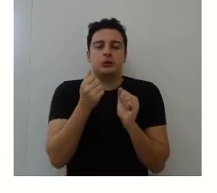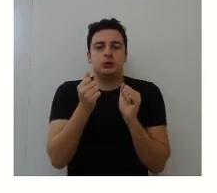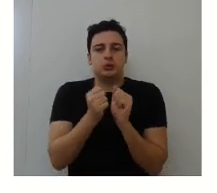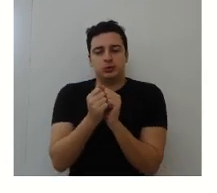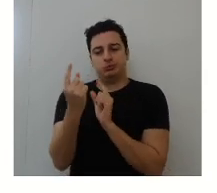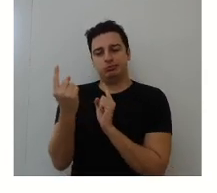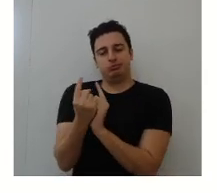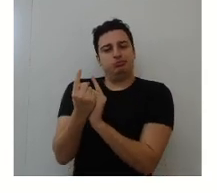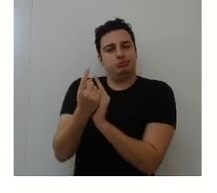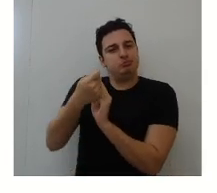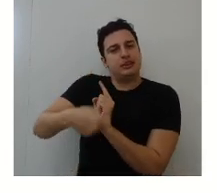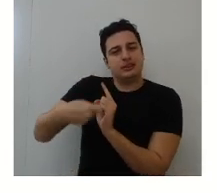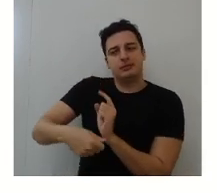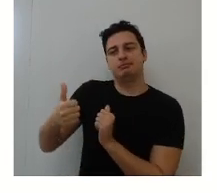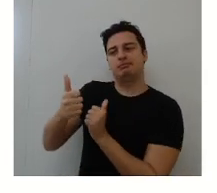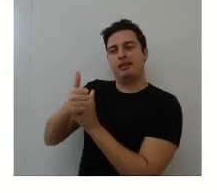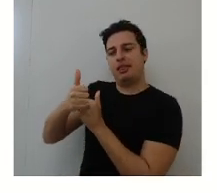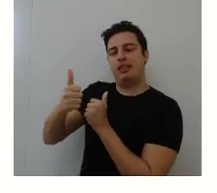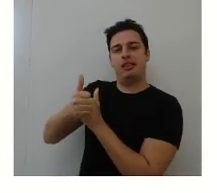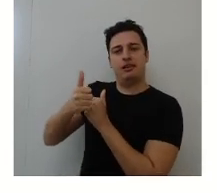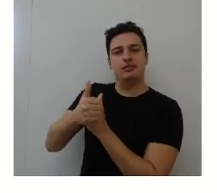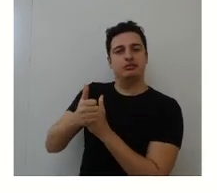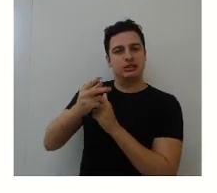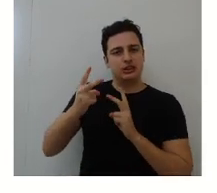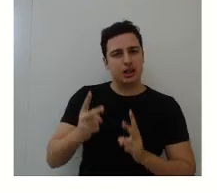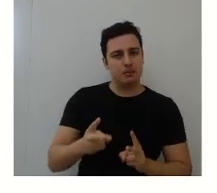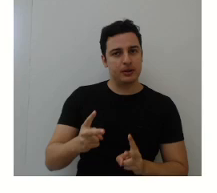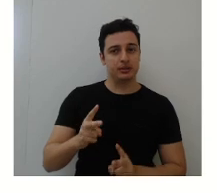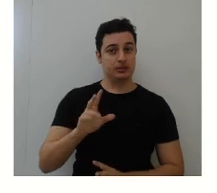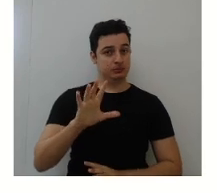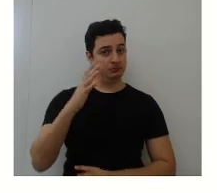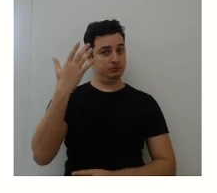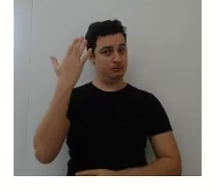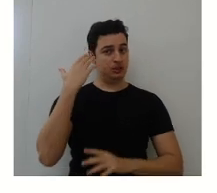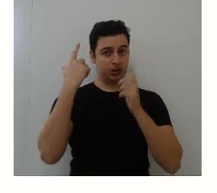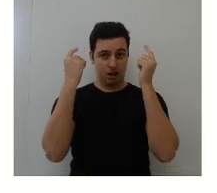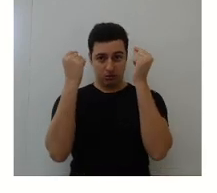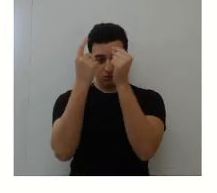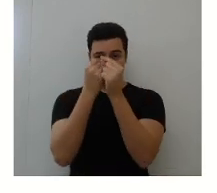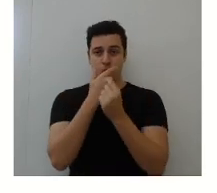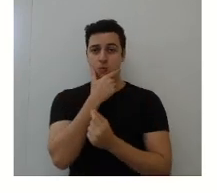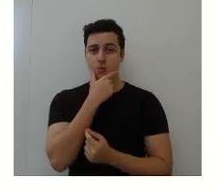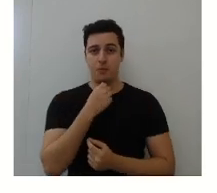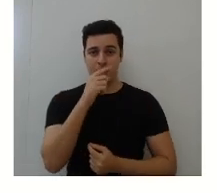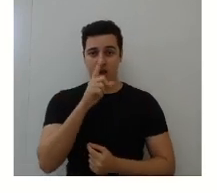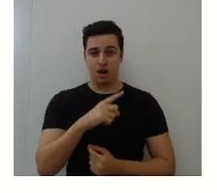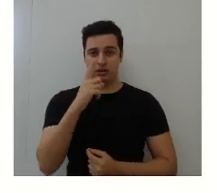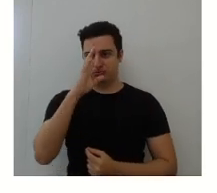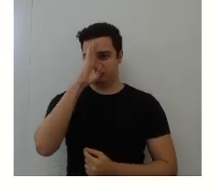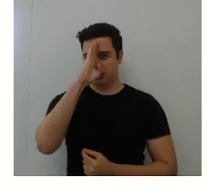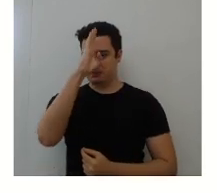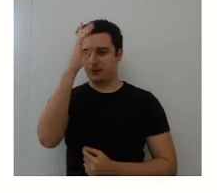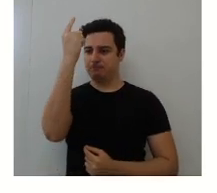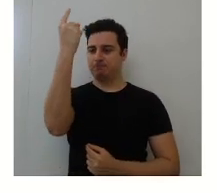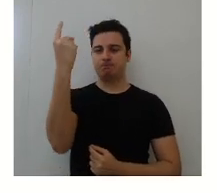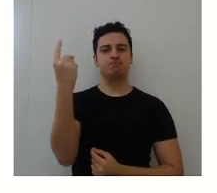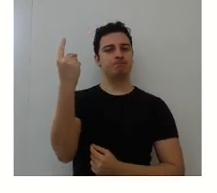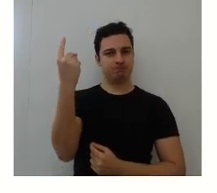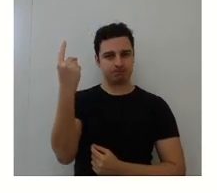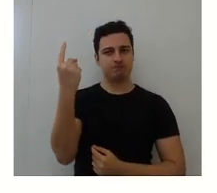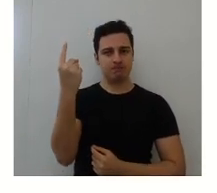que na Grécia Antiga, o homem era a principal figura, em Atenas mais ainda. Aí nós vamos ter que fazer